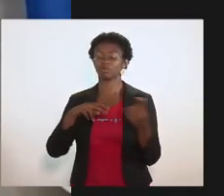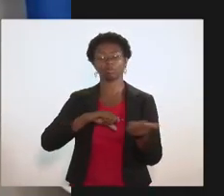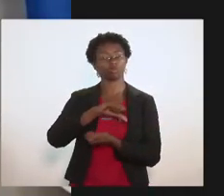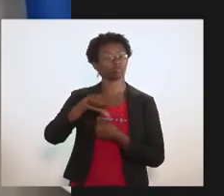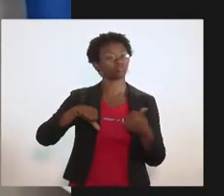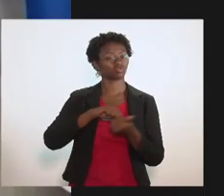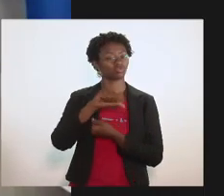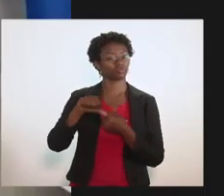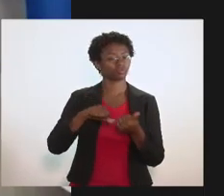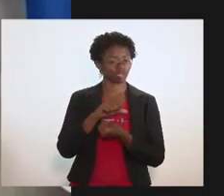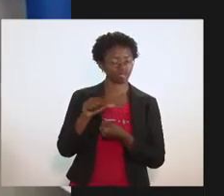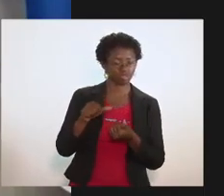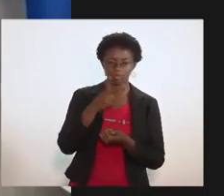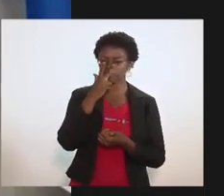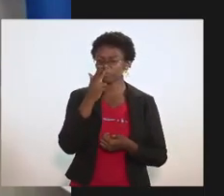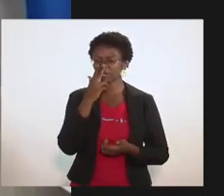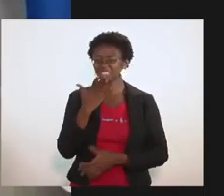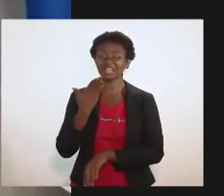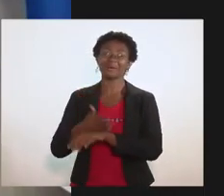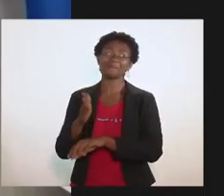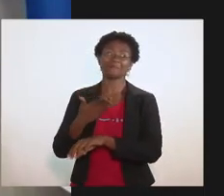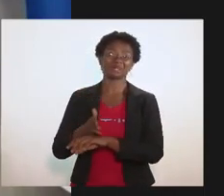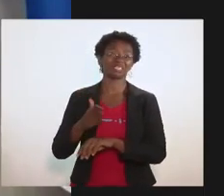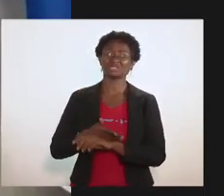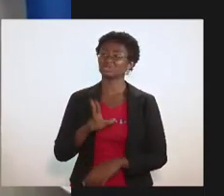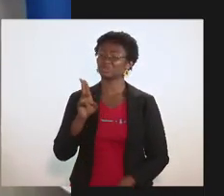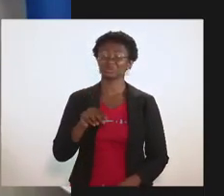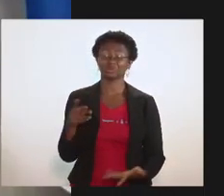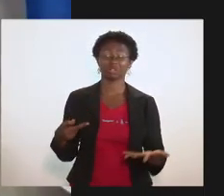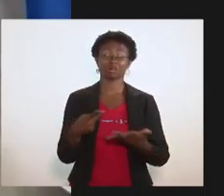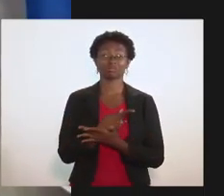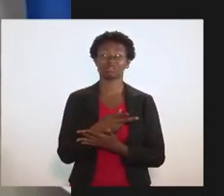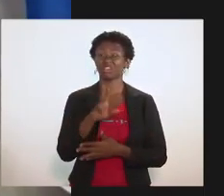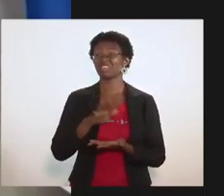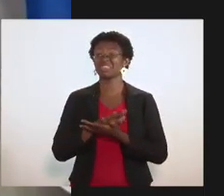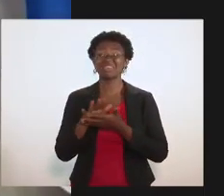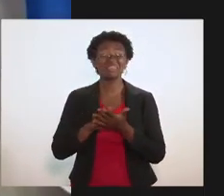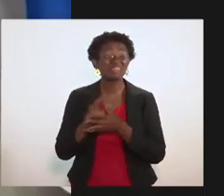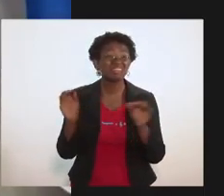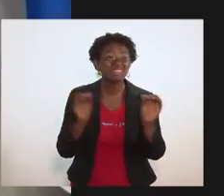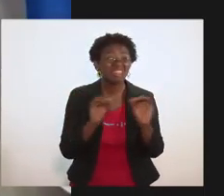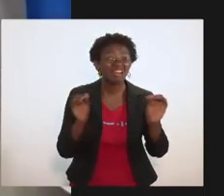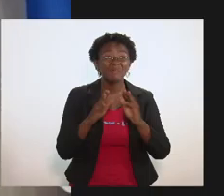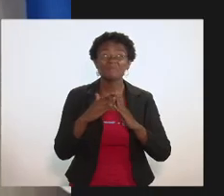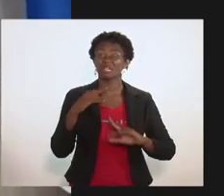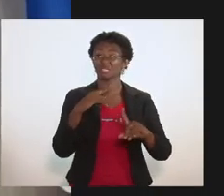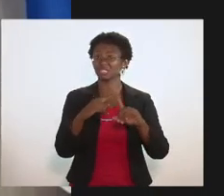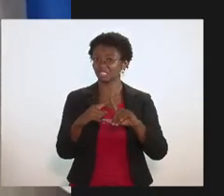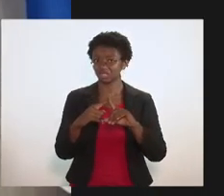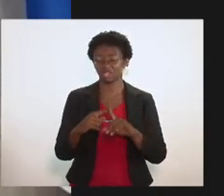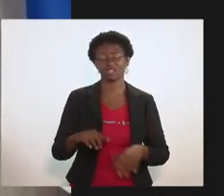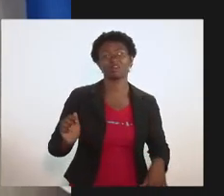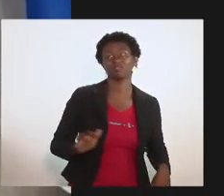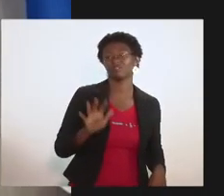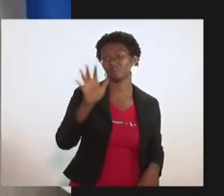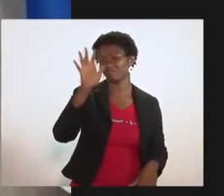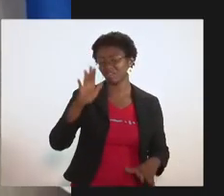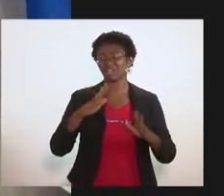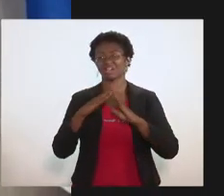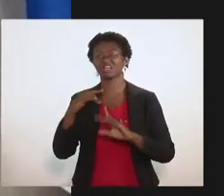o excesso de leis aprovadas na Assembleia não se torne letra morta na lei. Então,